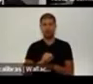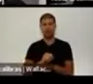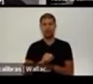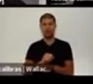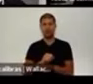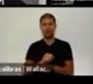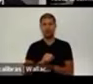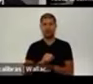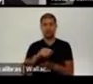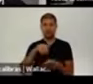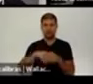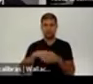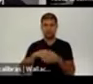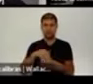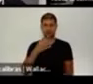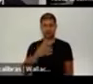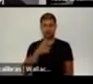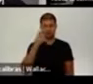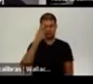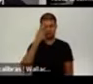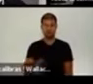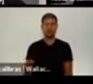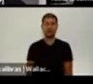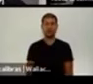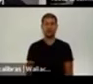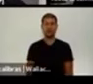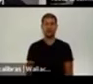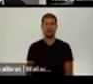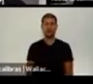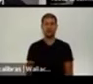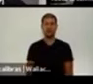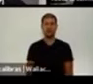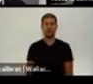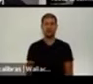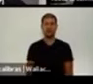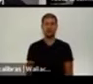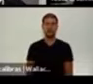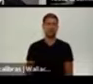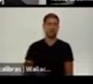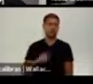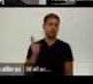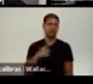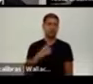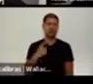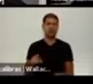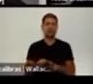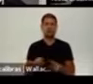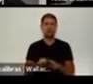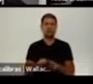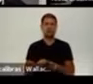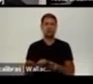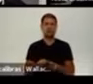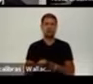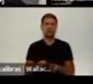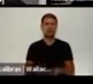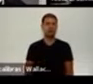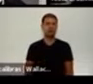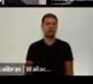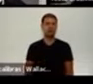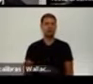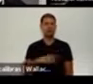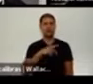o voto de Vossa Excelência, voto vista. Agradeço. Os demais membros também aguardam. Senhor